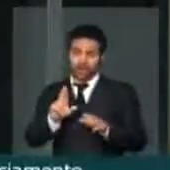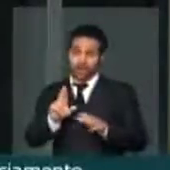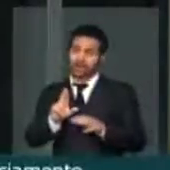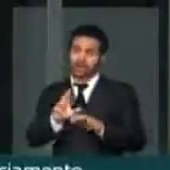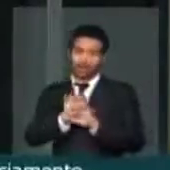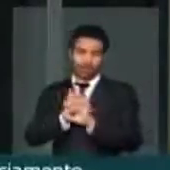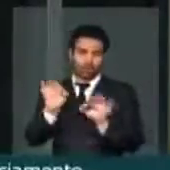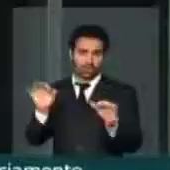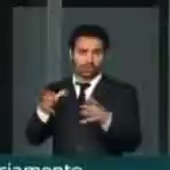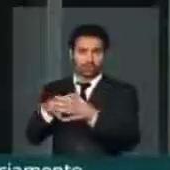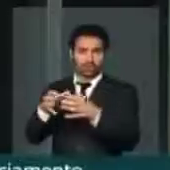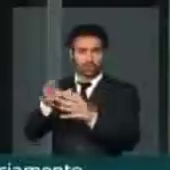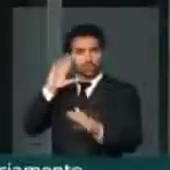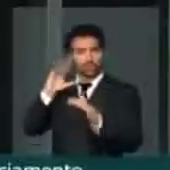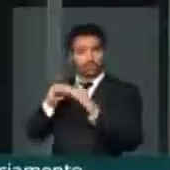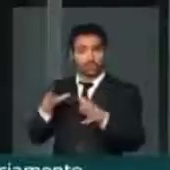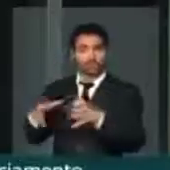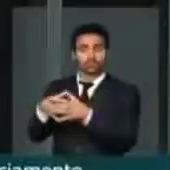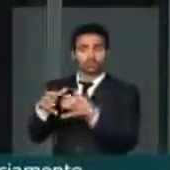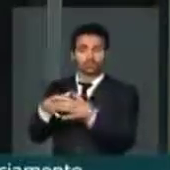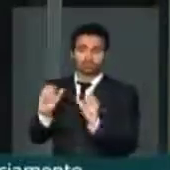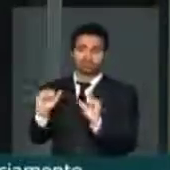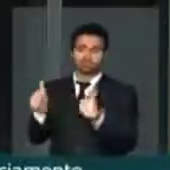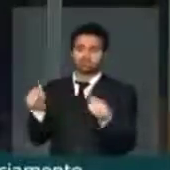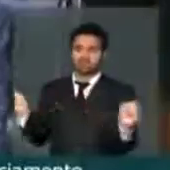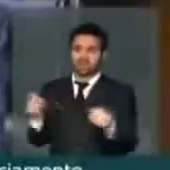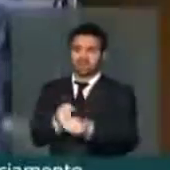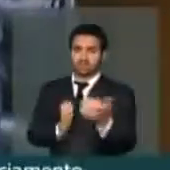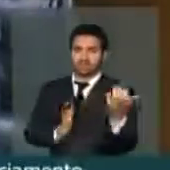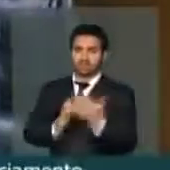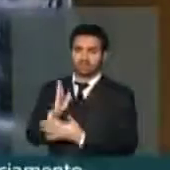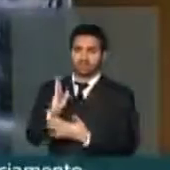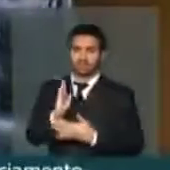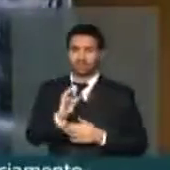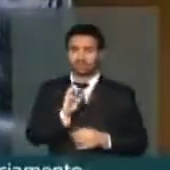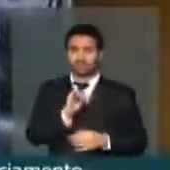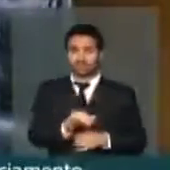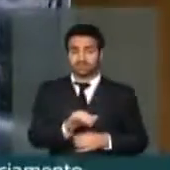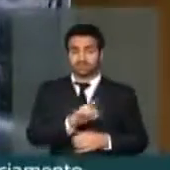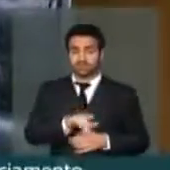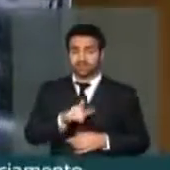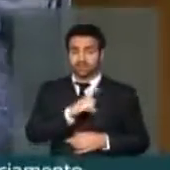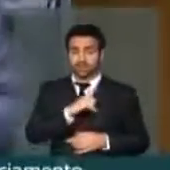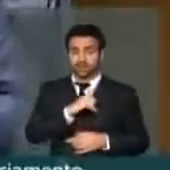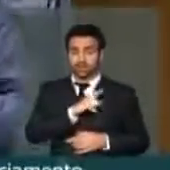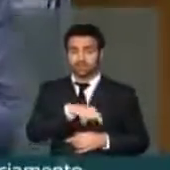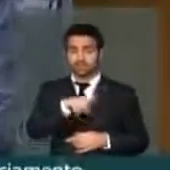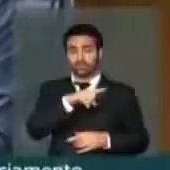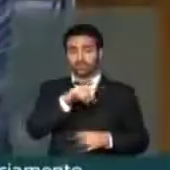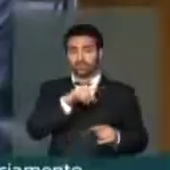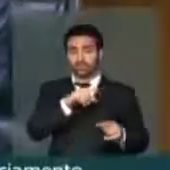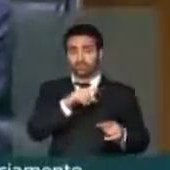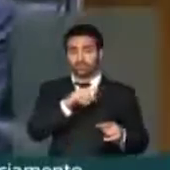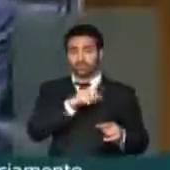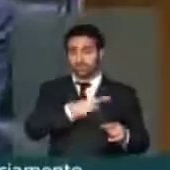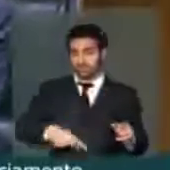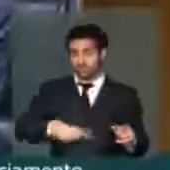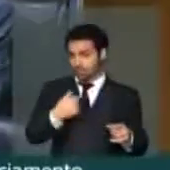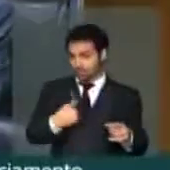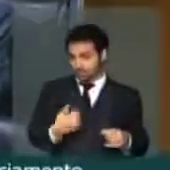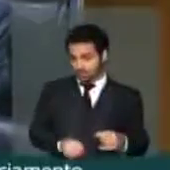agenda pré-estabelecida vale. Mas se não é favorável à agenda pré-estabelecida, vem uma